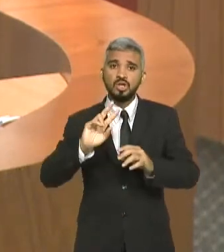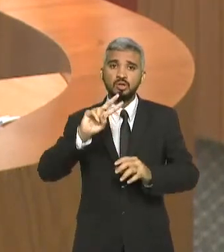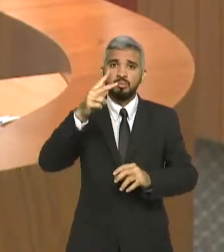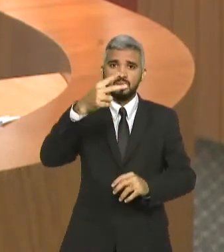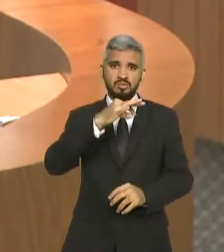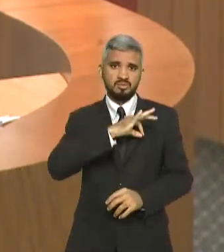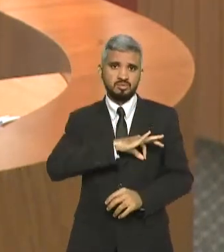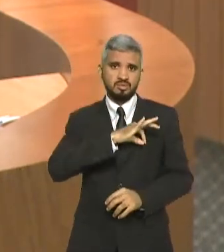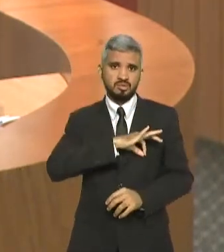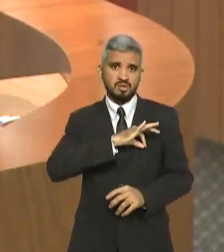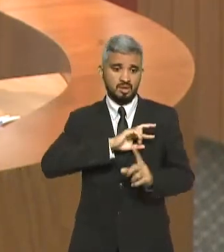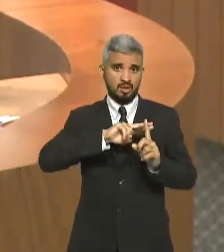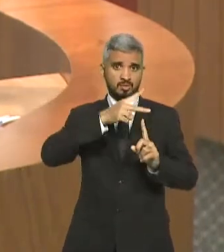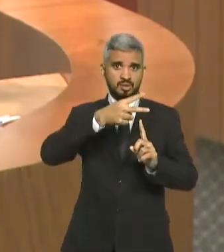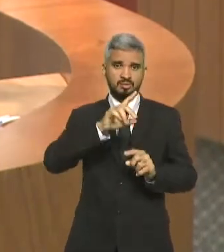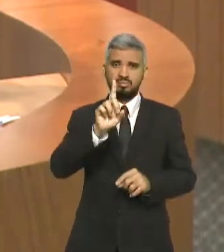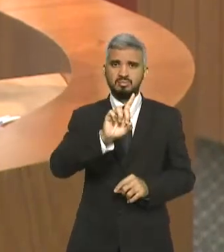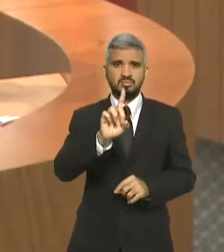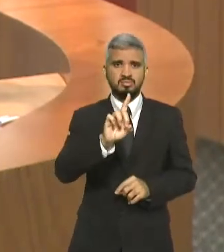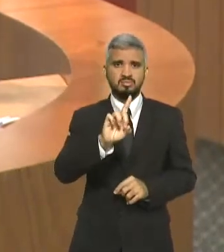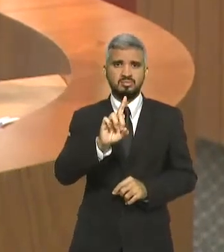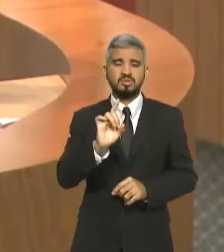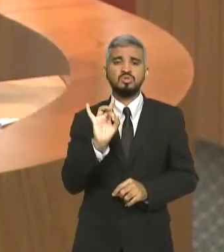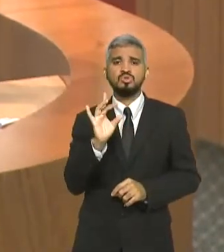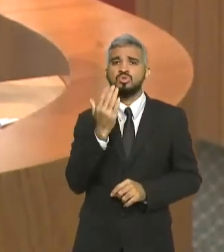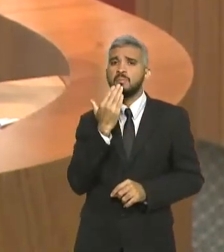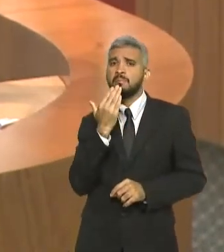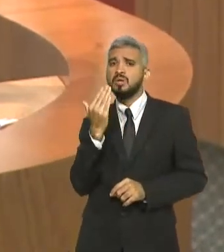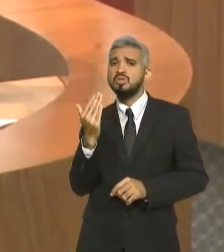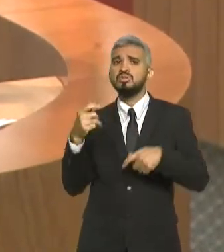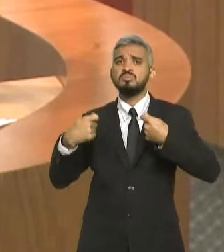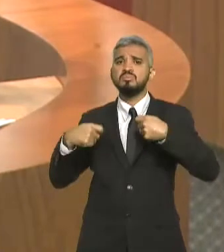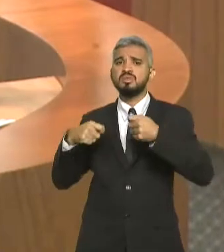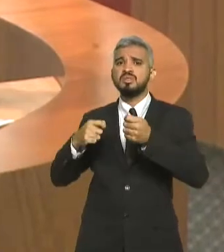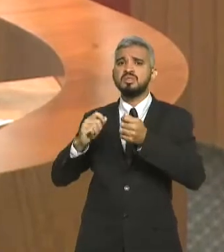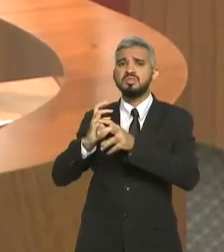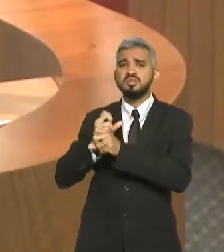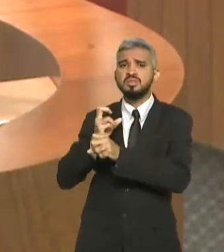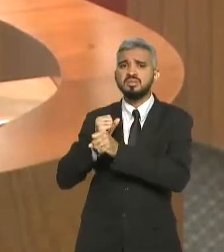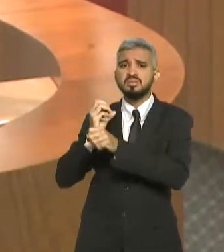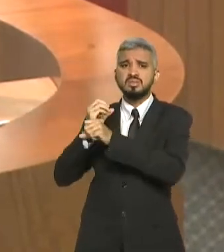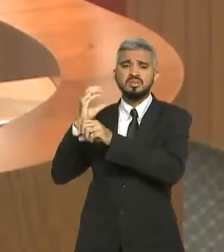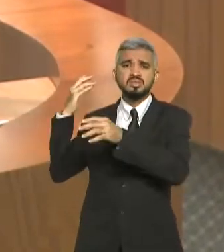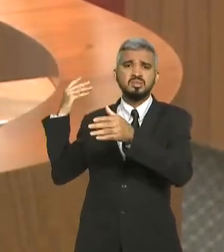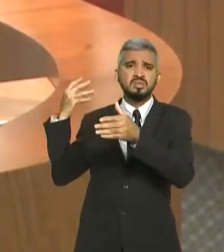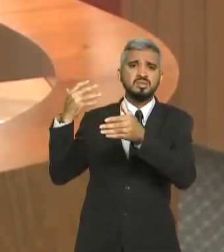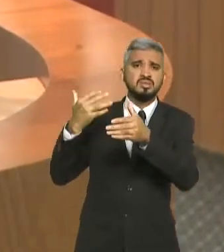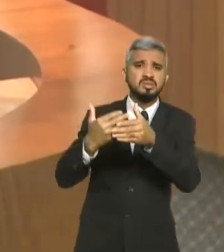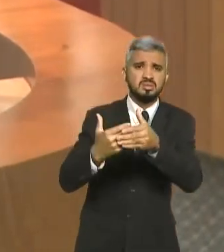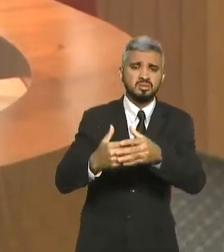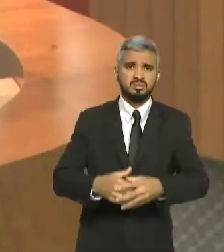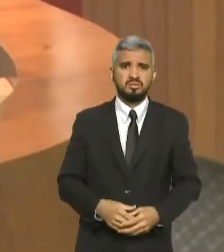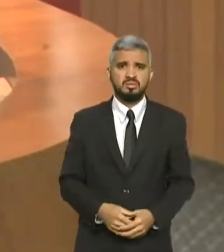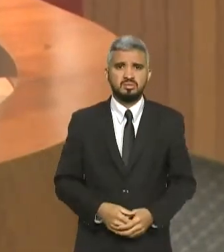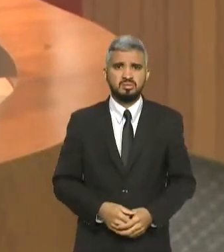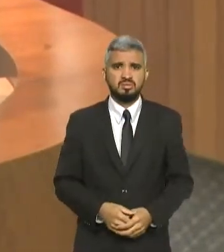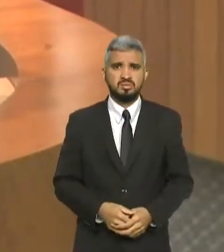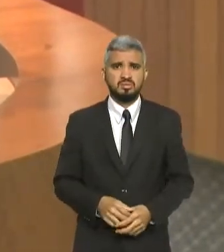Ao longo dos últimos 7 anos, o poder de compra do trabalhador, do servidor público do Estado do Maranhão, foi consumido,